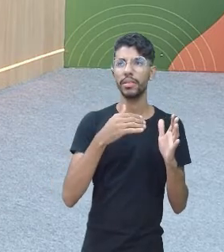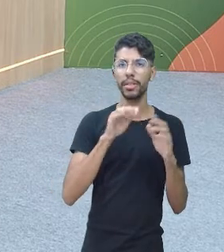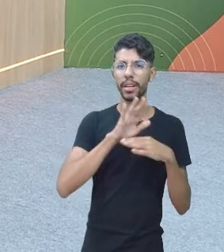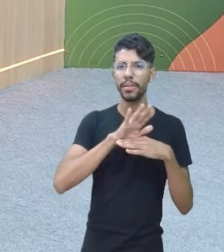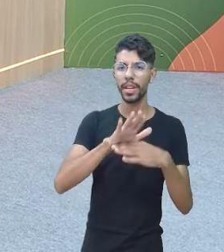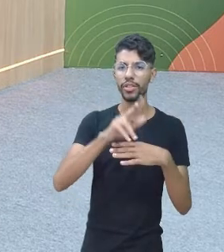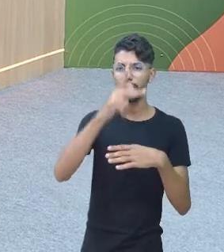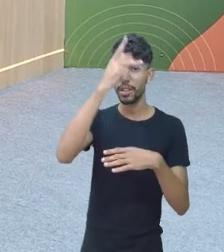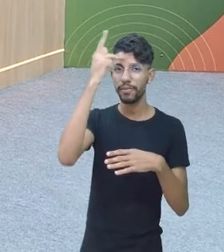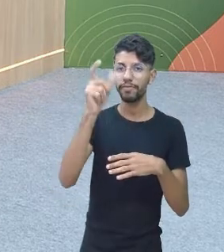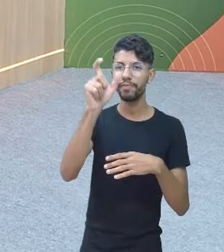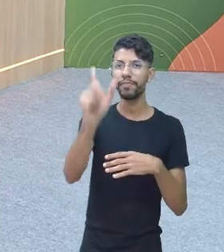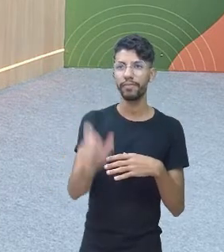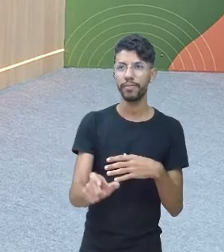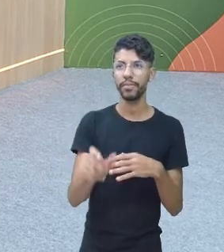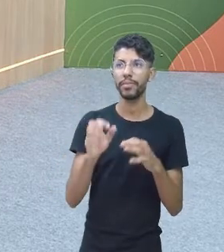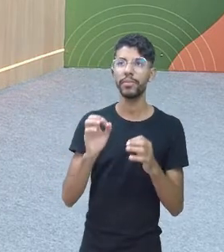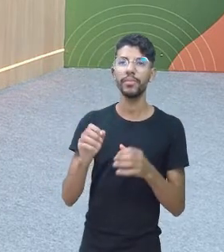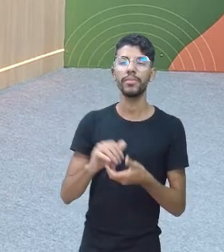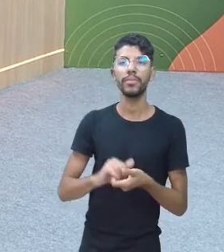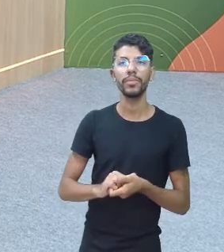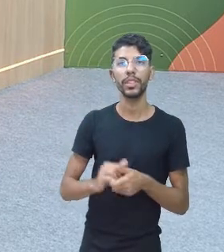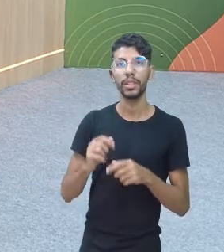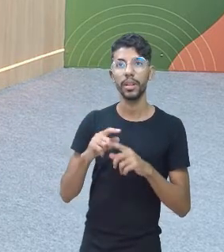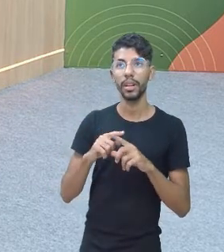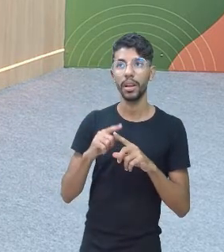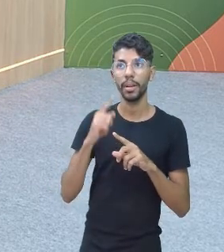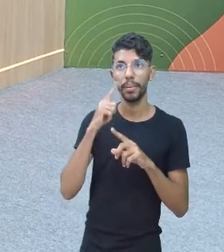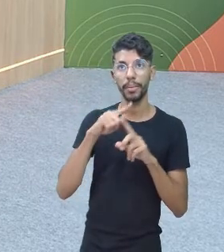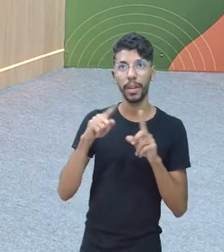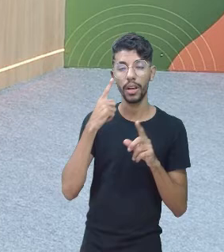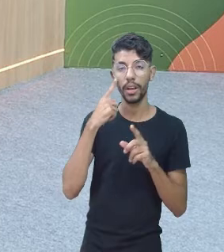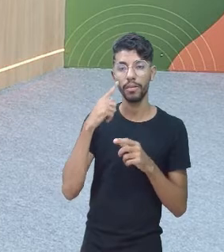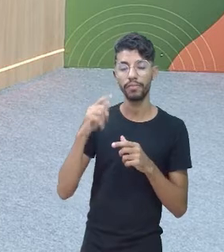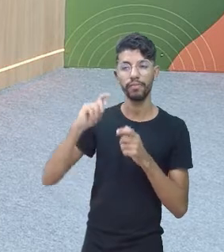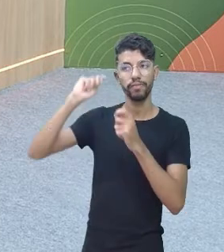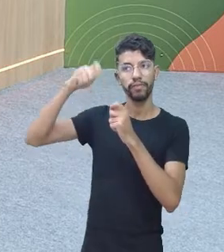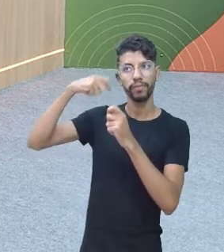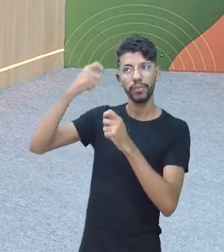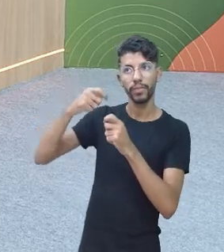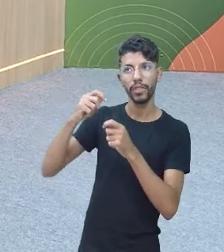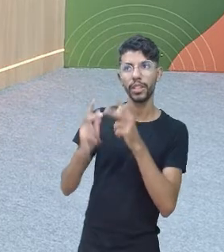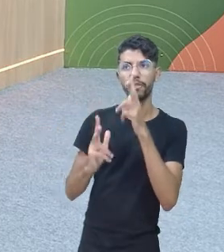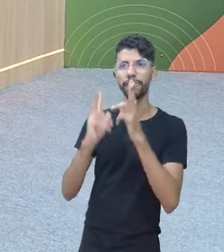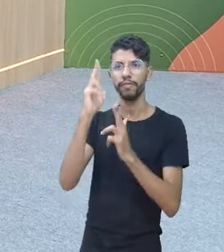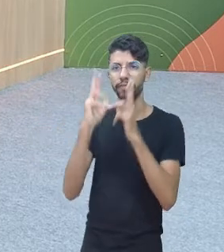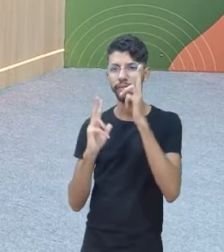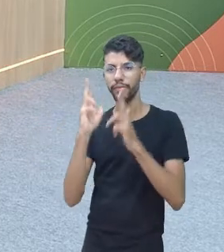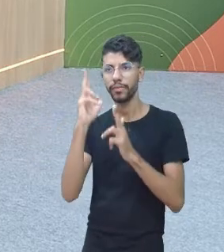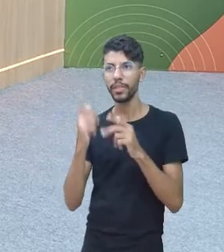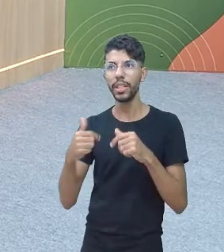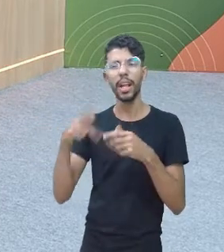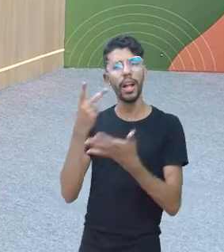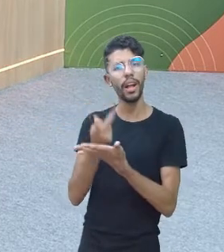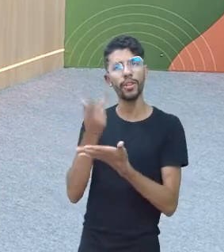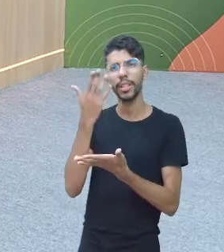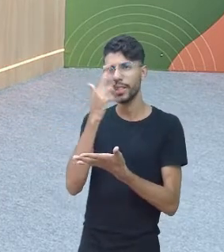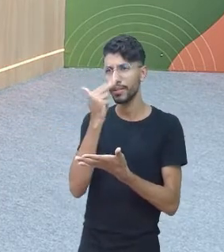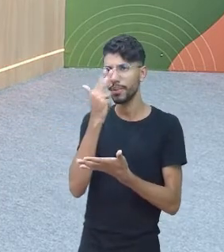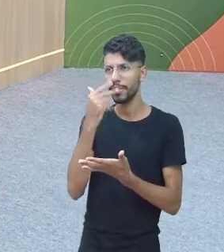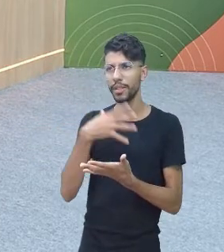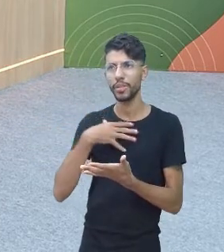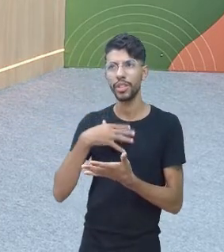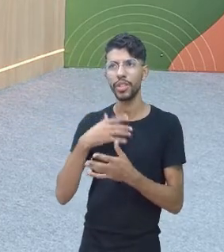dificultem a interpretação do usuário. No produto editável, no vídeo, acontece a mesma coisa. Então, eu fiz lá o meu tutorial